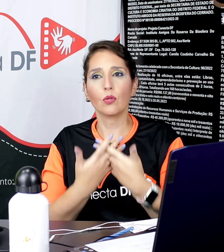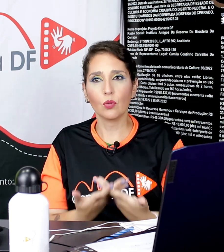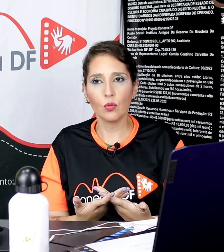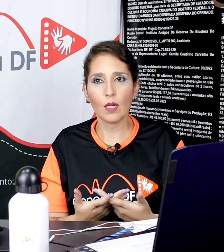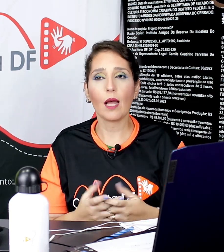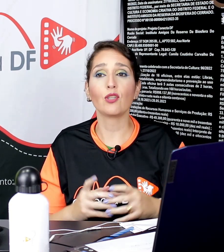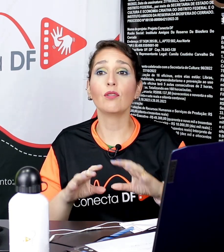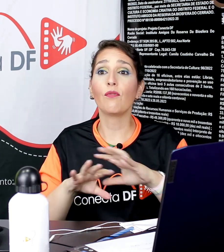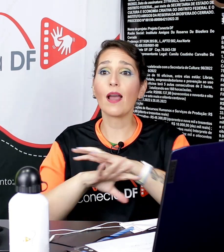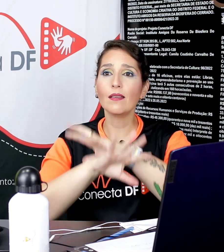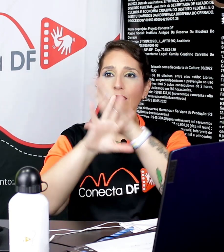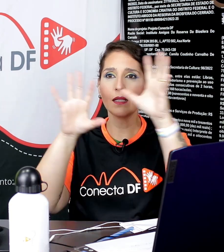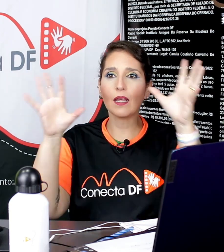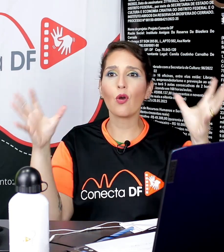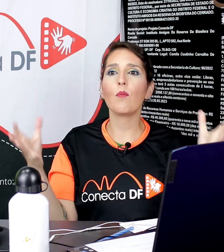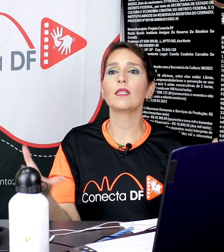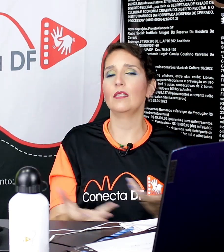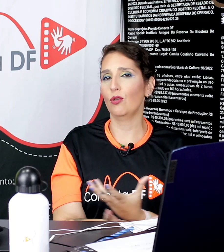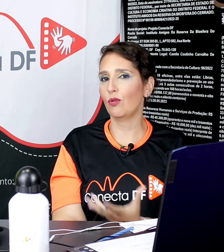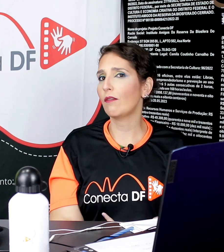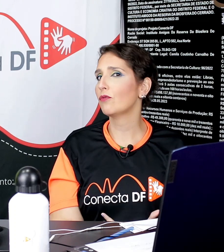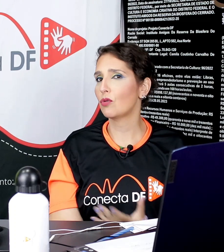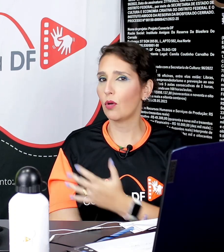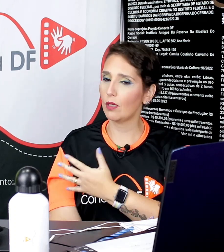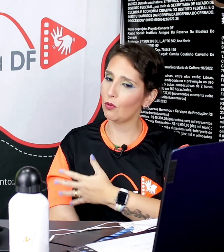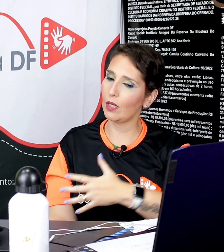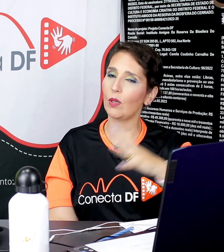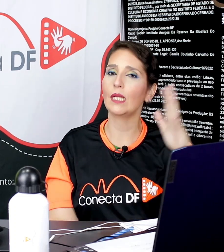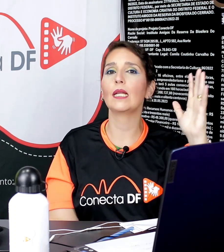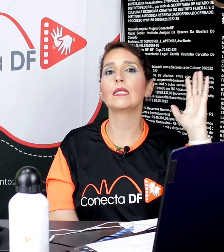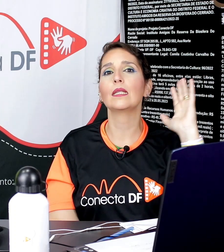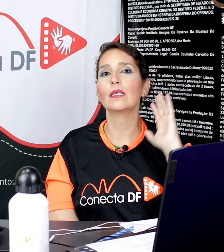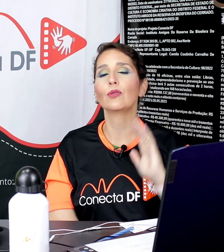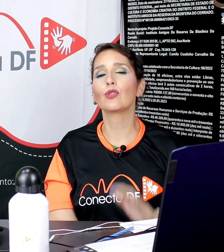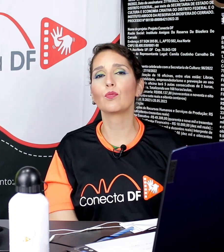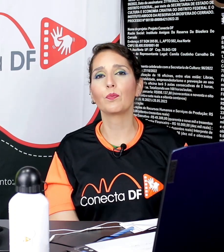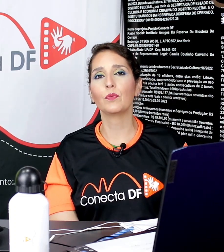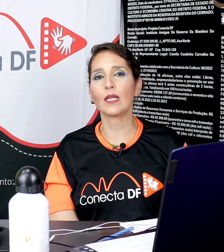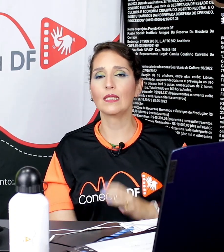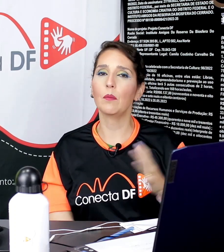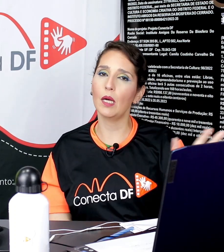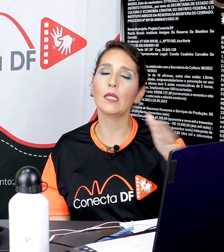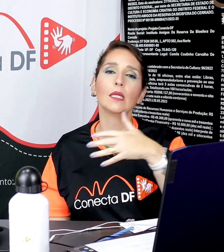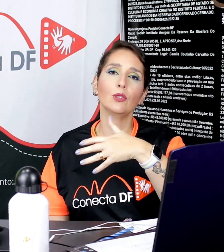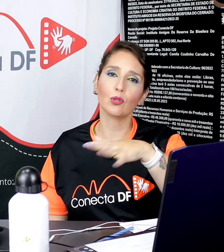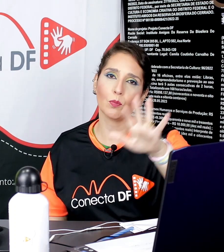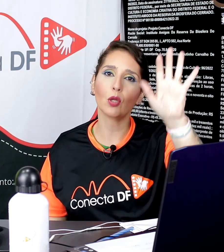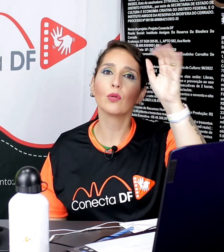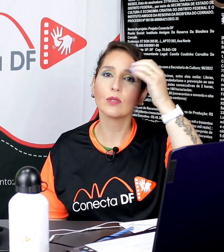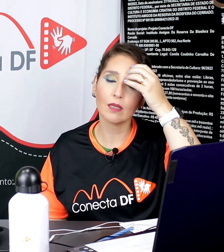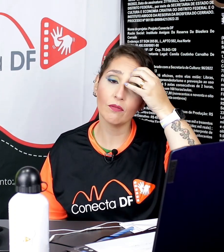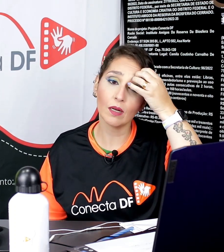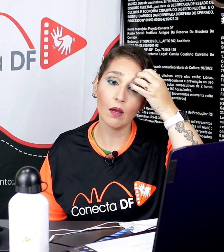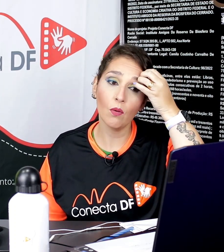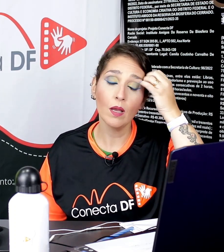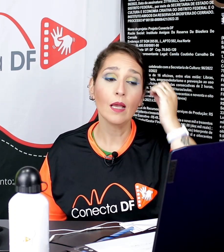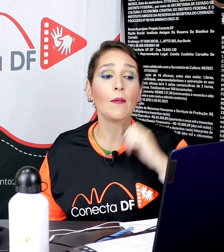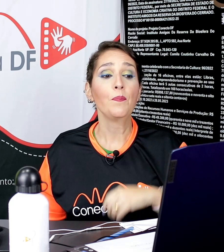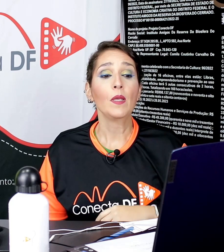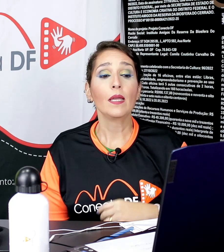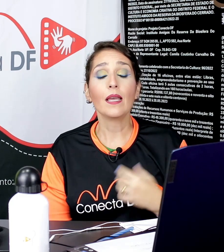tem estrutura, a gente vai entender como essa estrutura funciona no decorrer da semana e dos módulos que